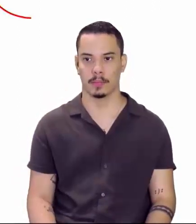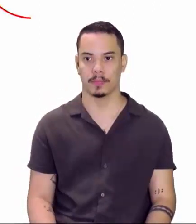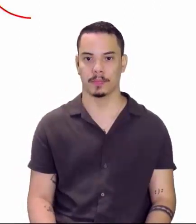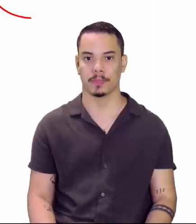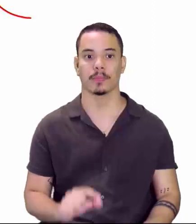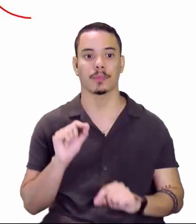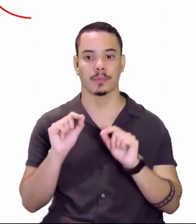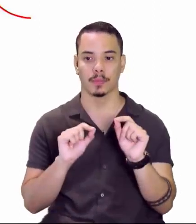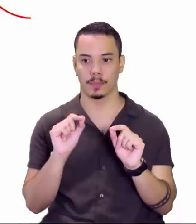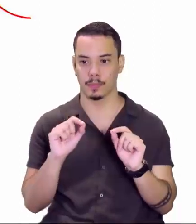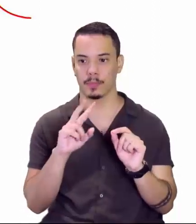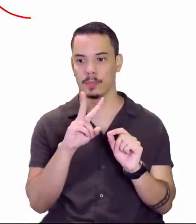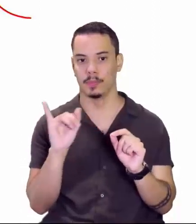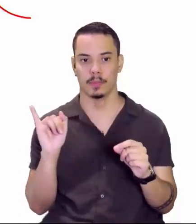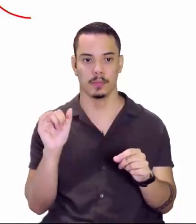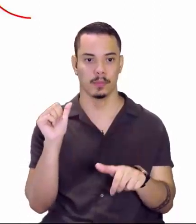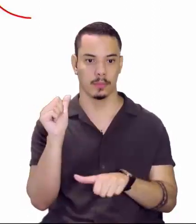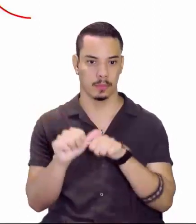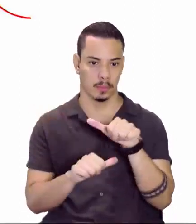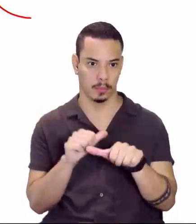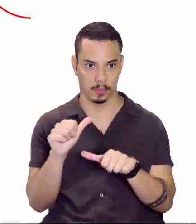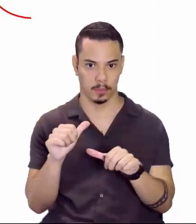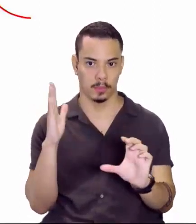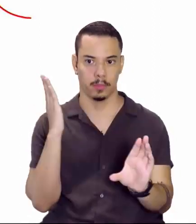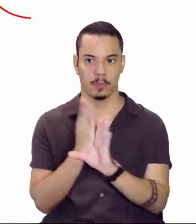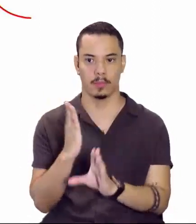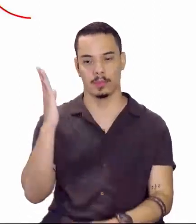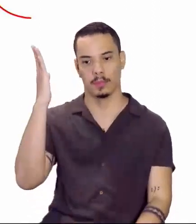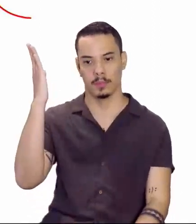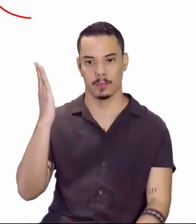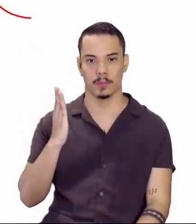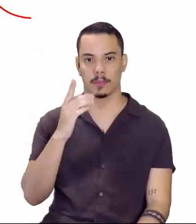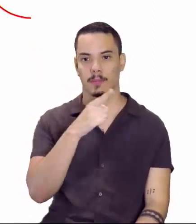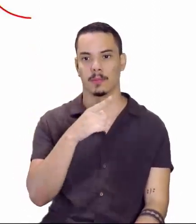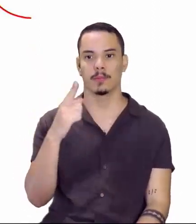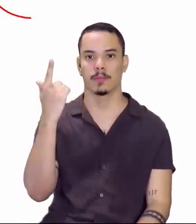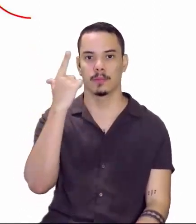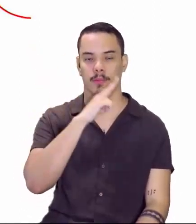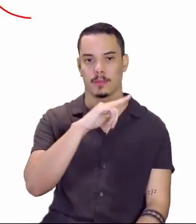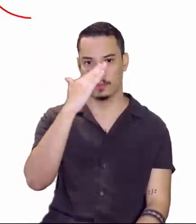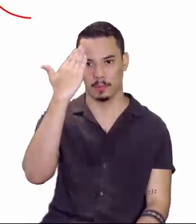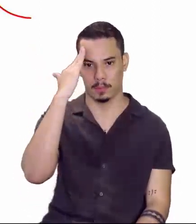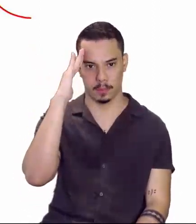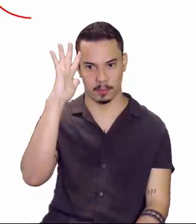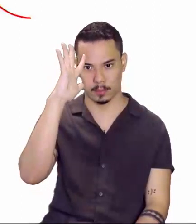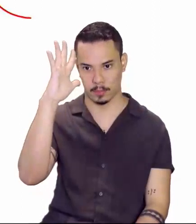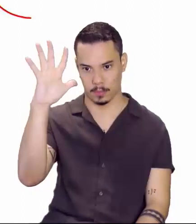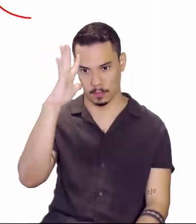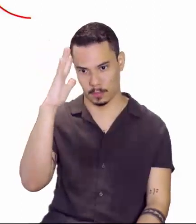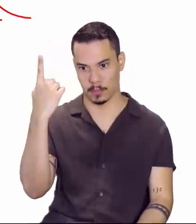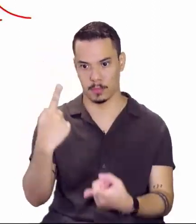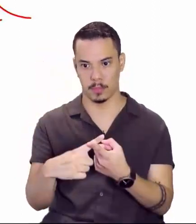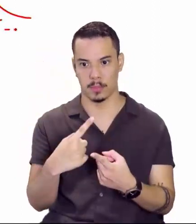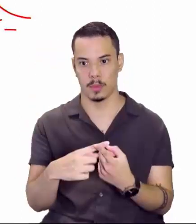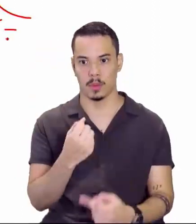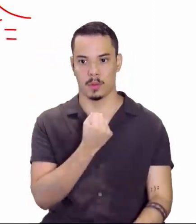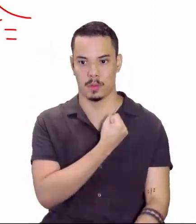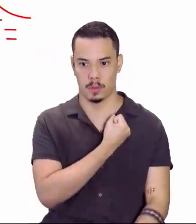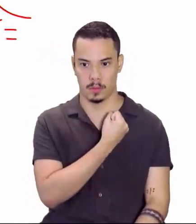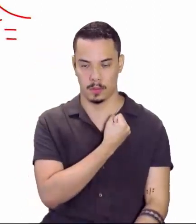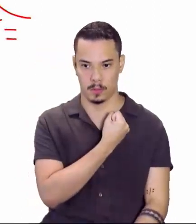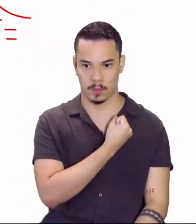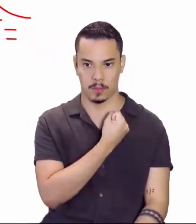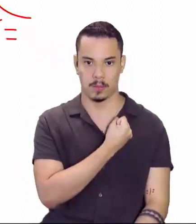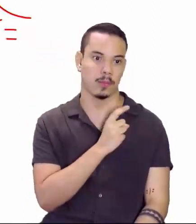que acontece? Só por aqui você já consegue tirar que o número de elétrons desse